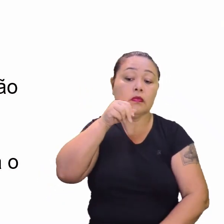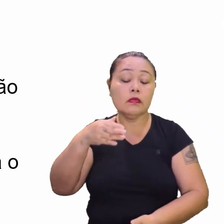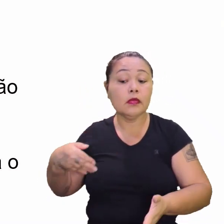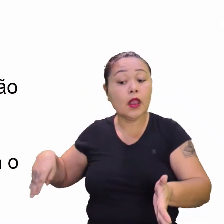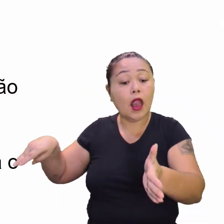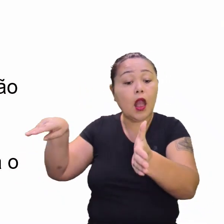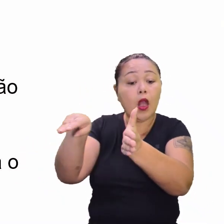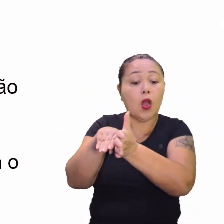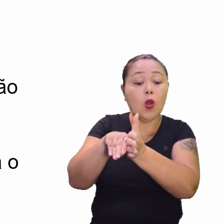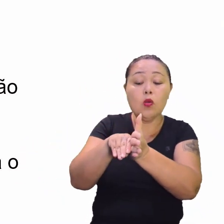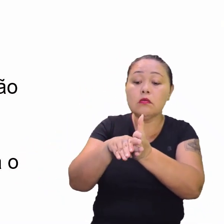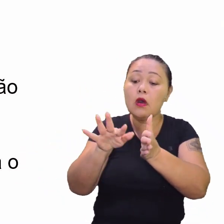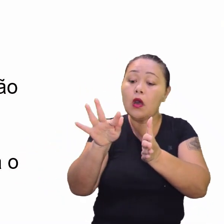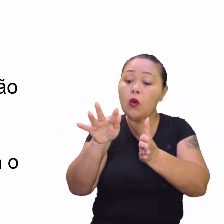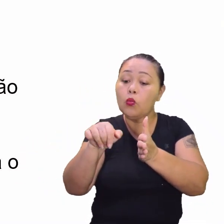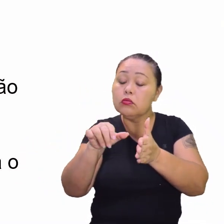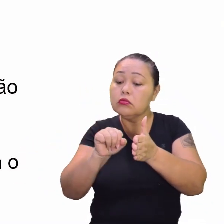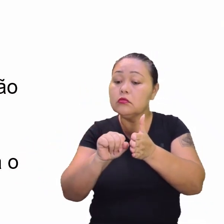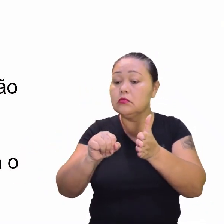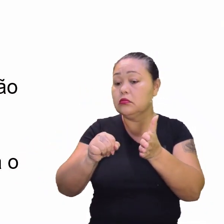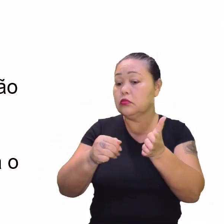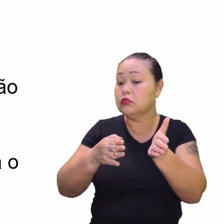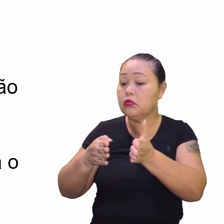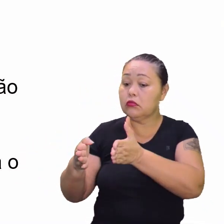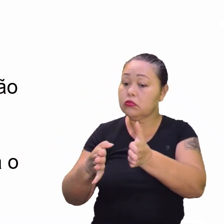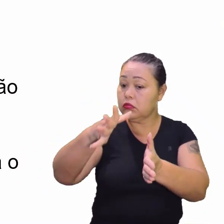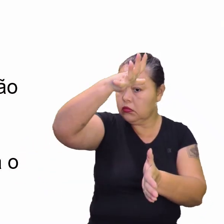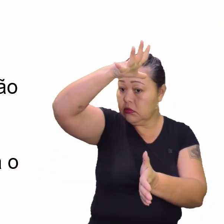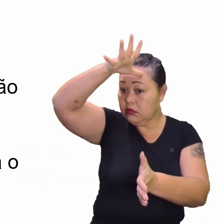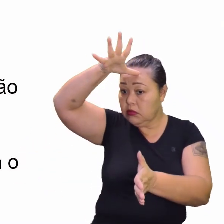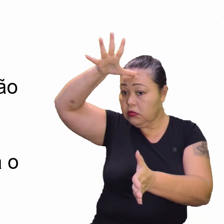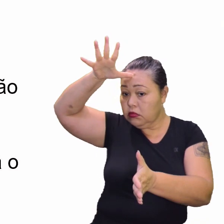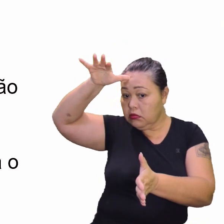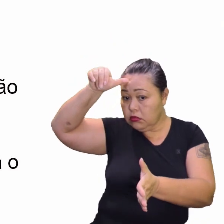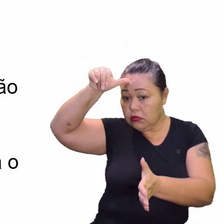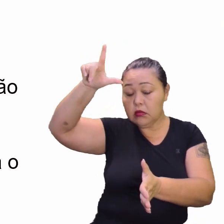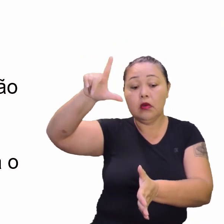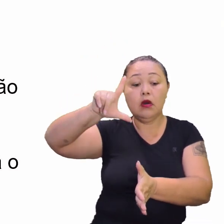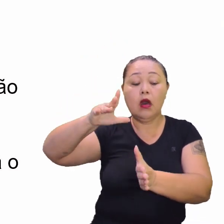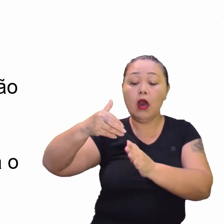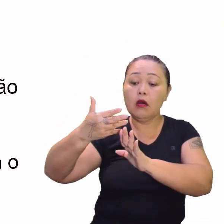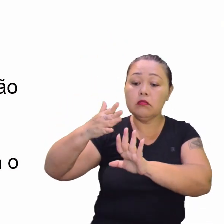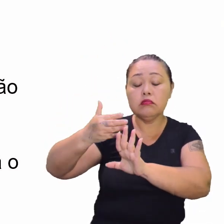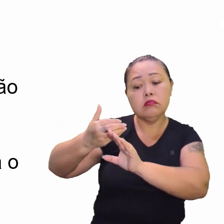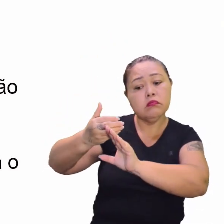Velho até a foz do Rio Amazonas, tem uma extensão de